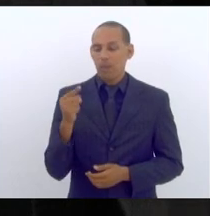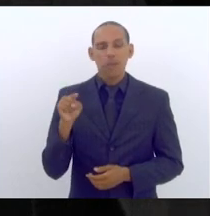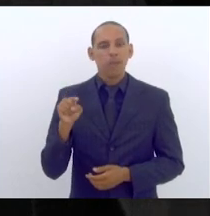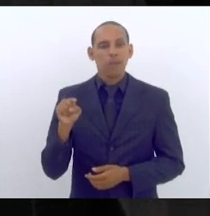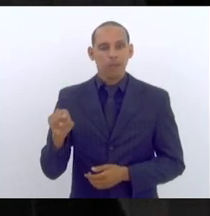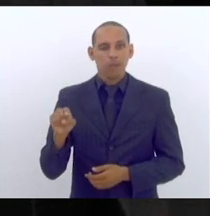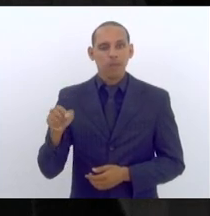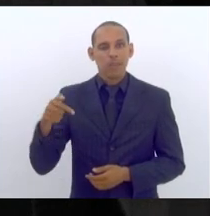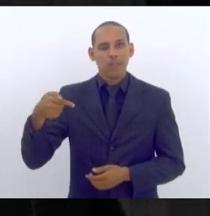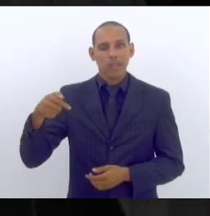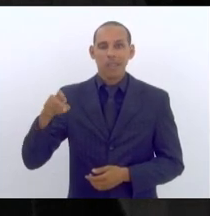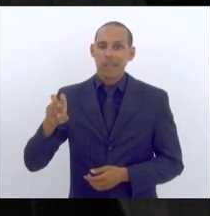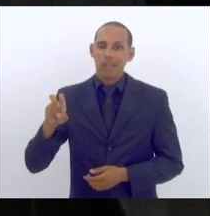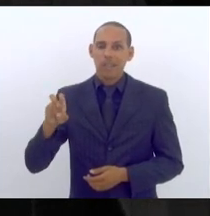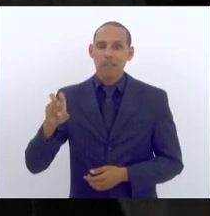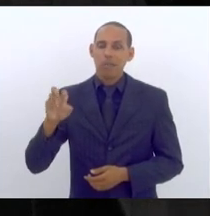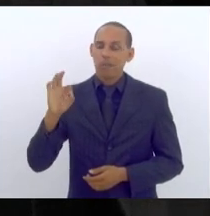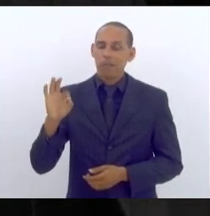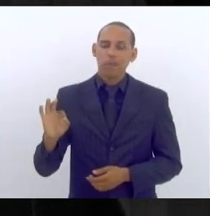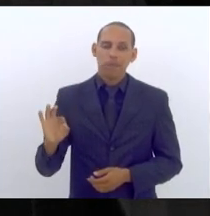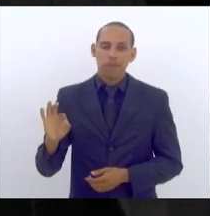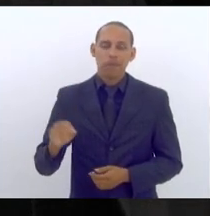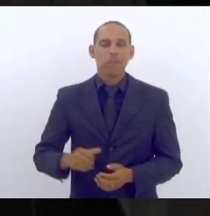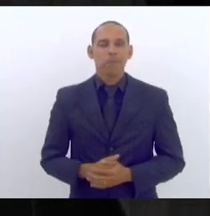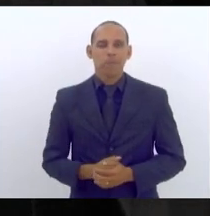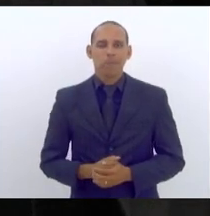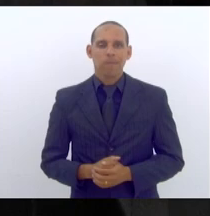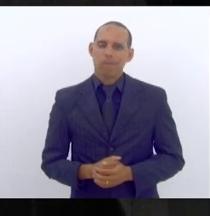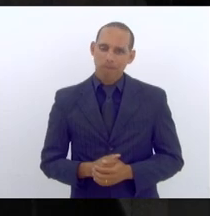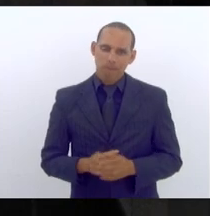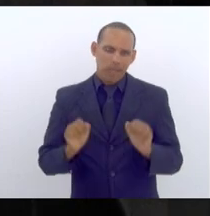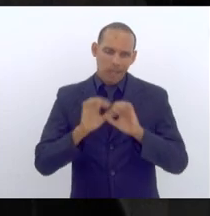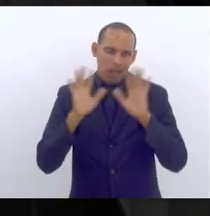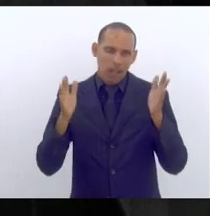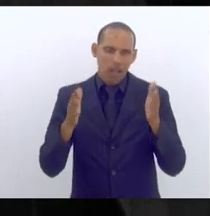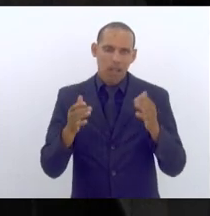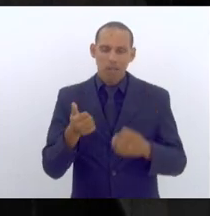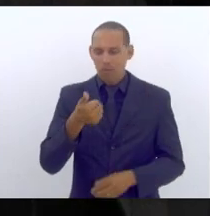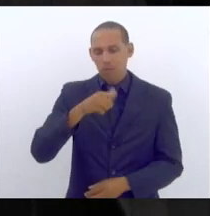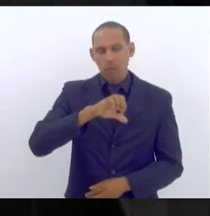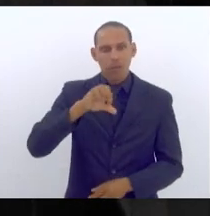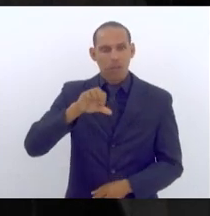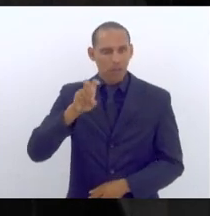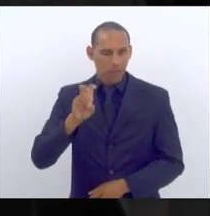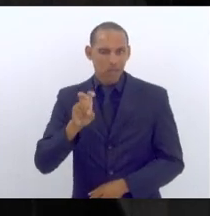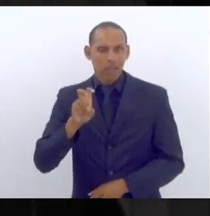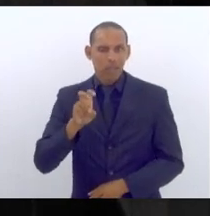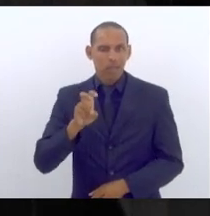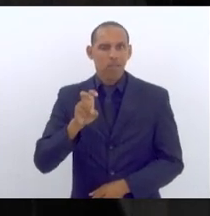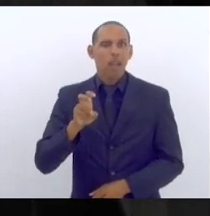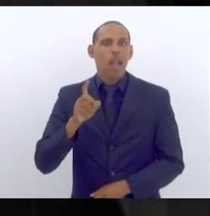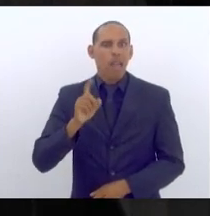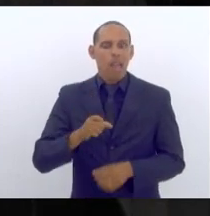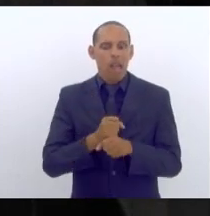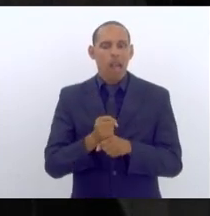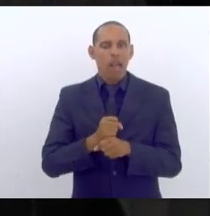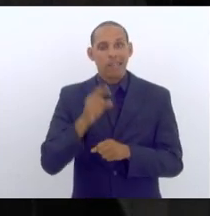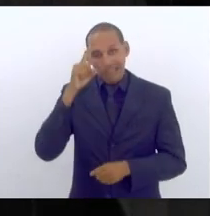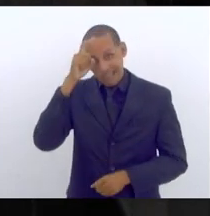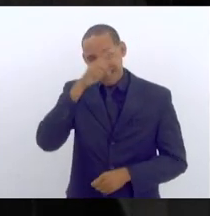1,65 de juros reais claro que 95 foi um ano conturbado fiquei a mudança de moeda né